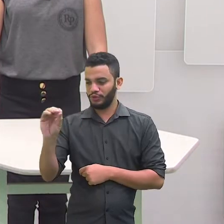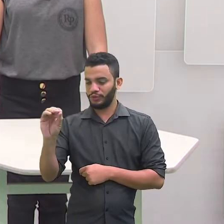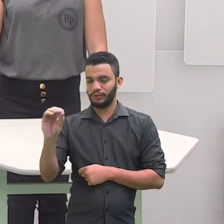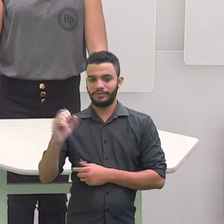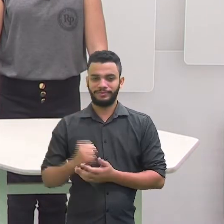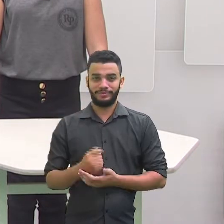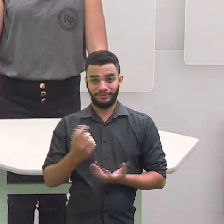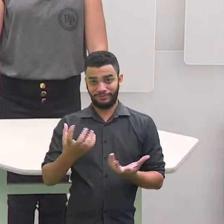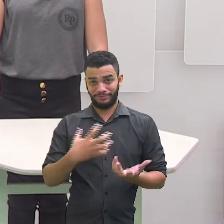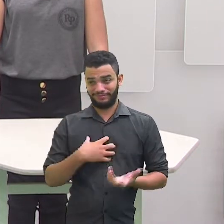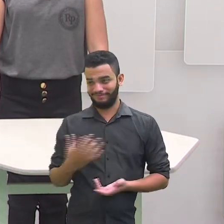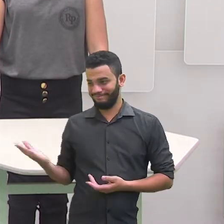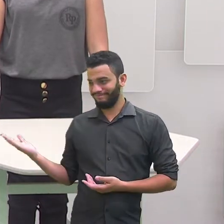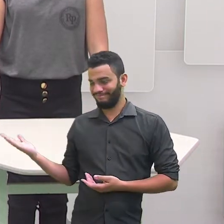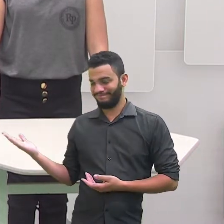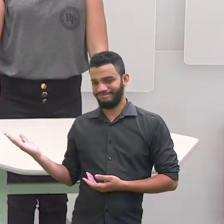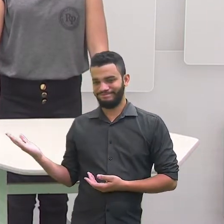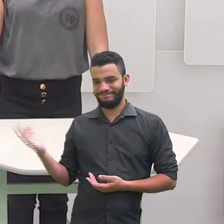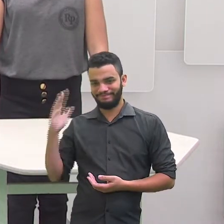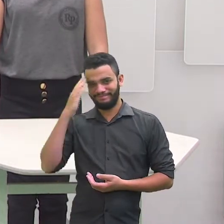soletrou.